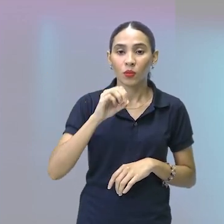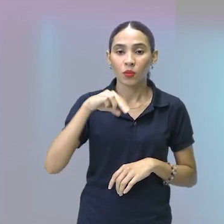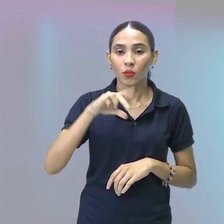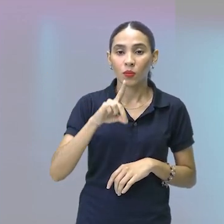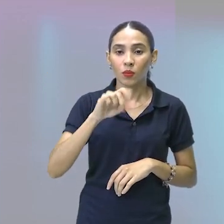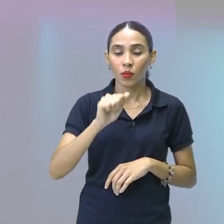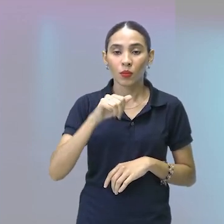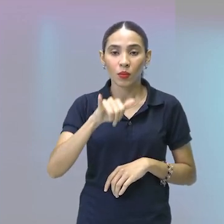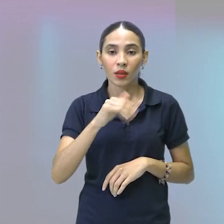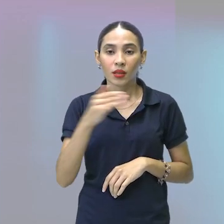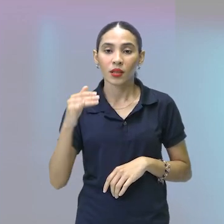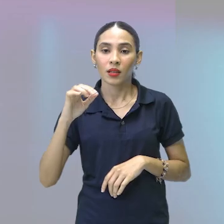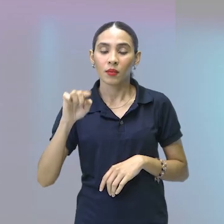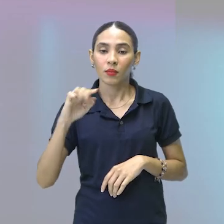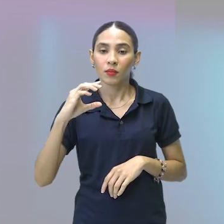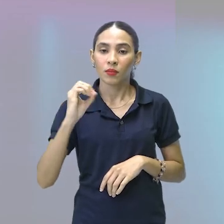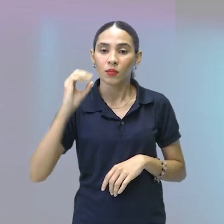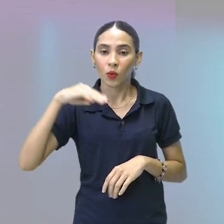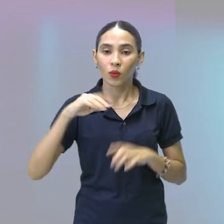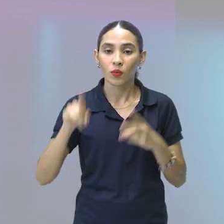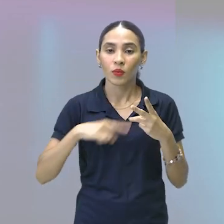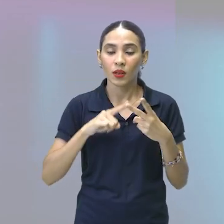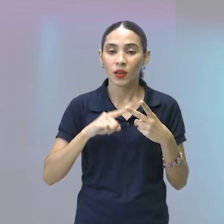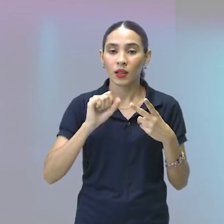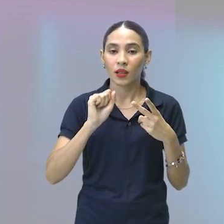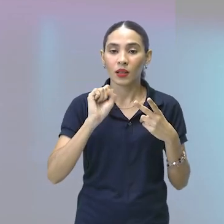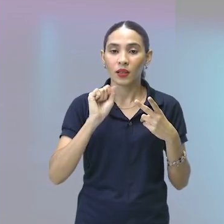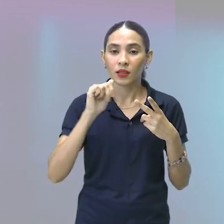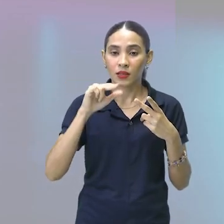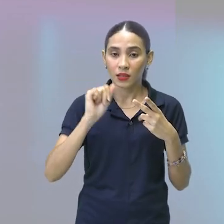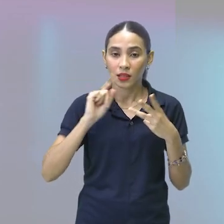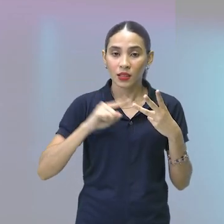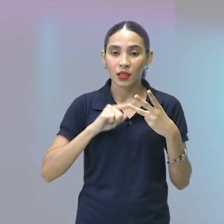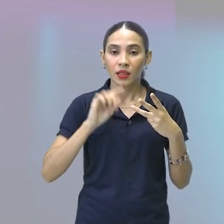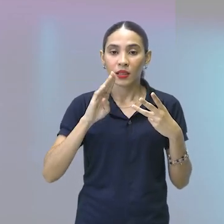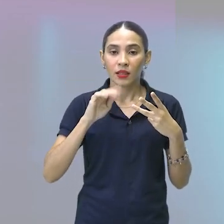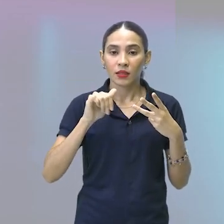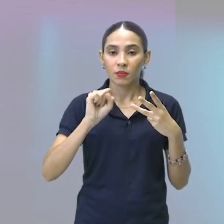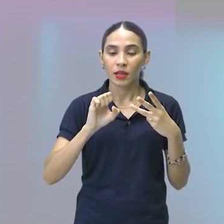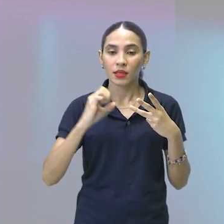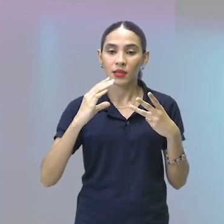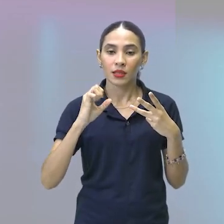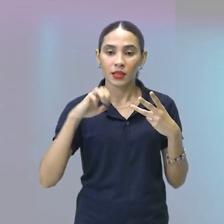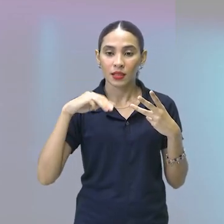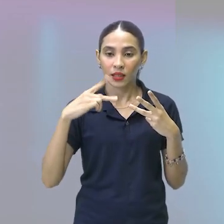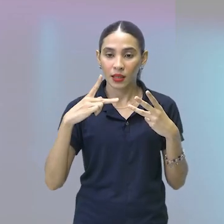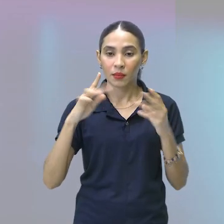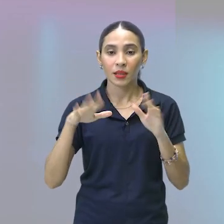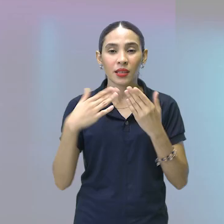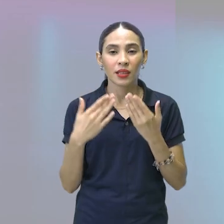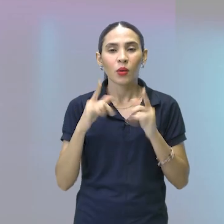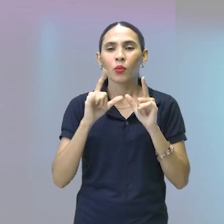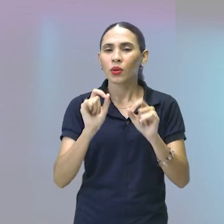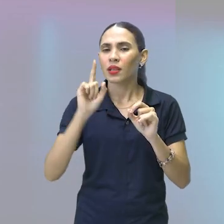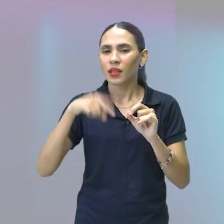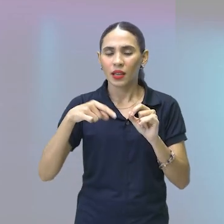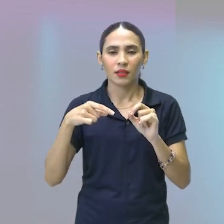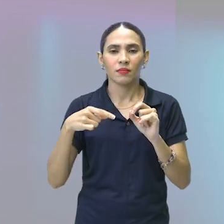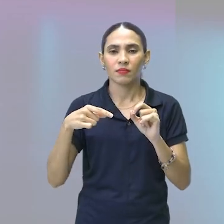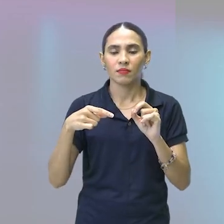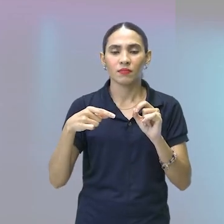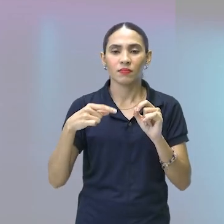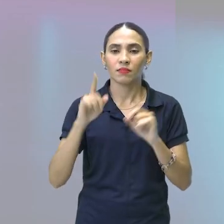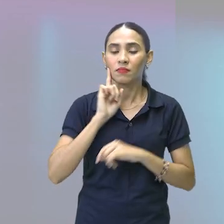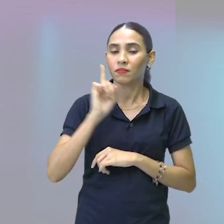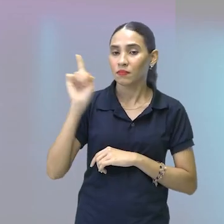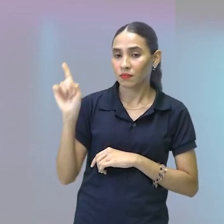o Monday.com, a Asana e a Basic Camp. Então, o que é uma